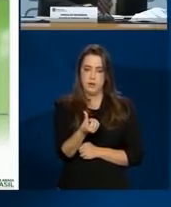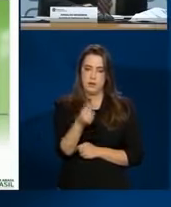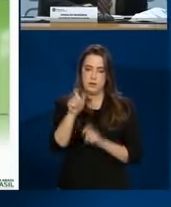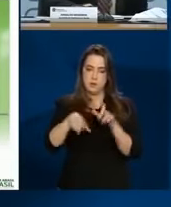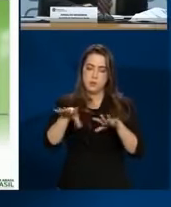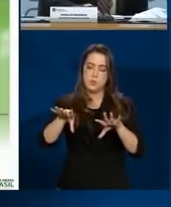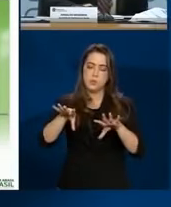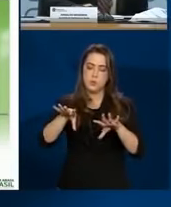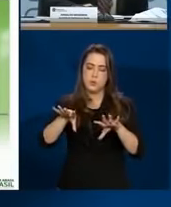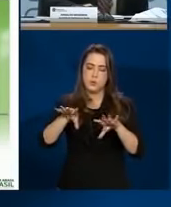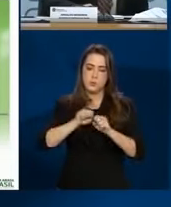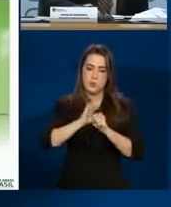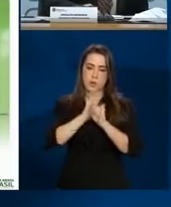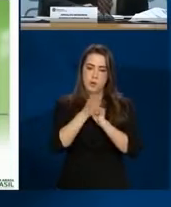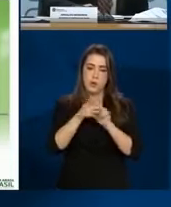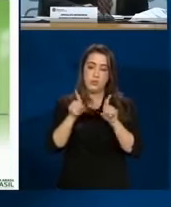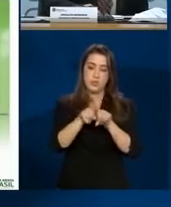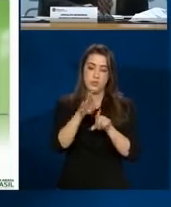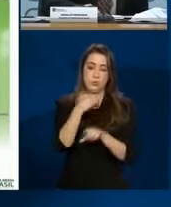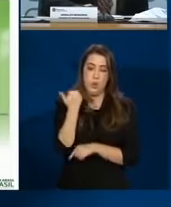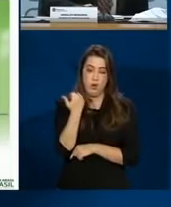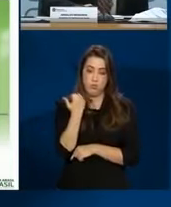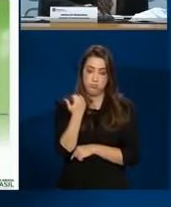por Covid. Desse total,